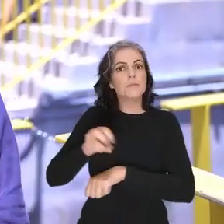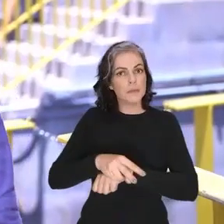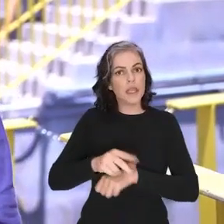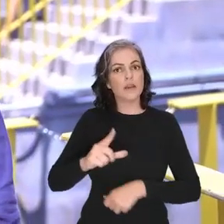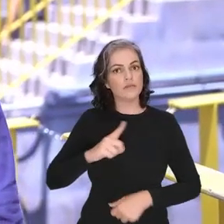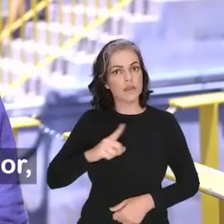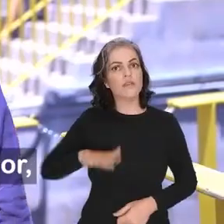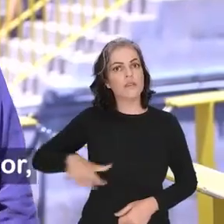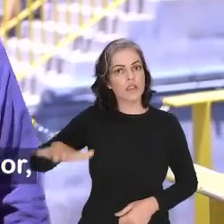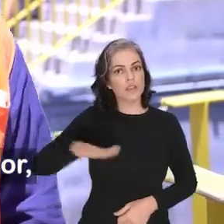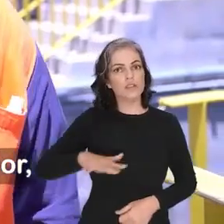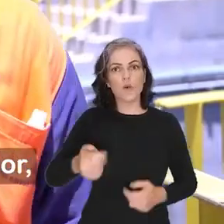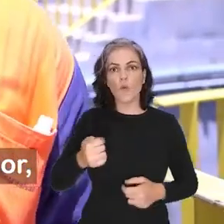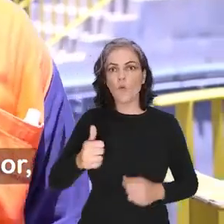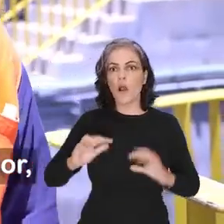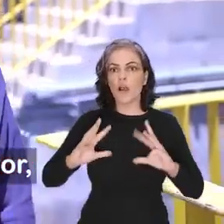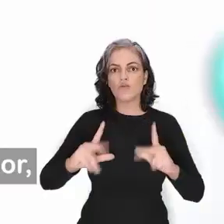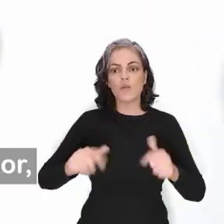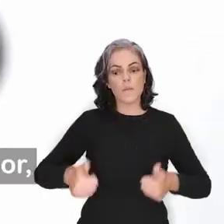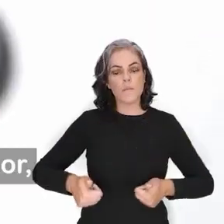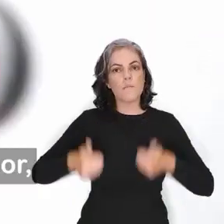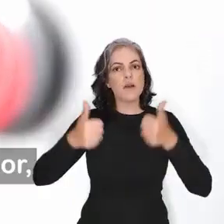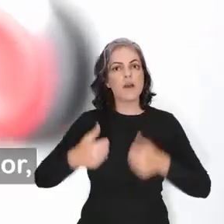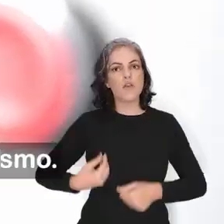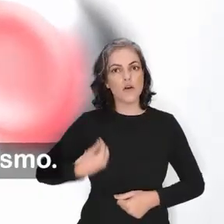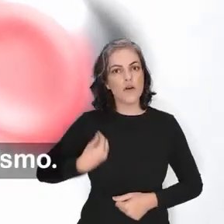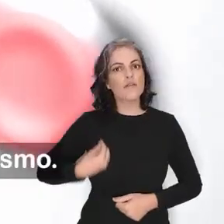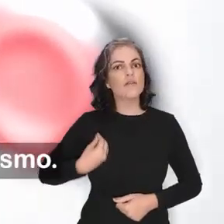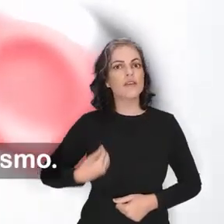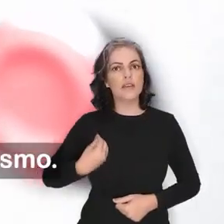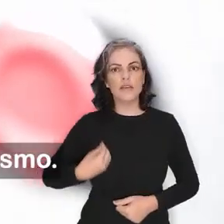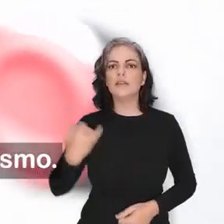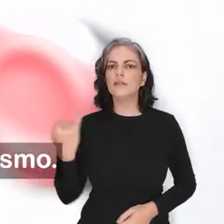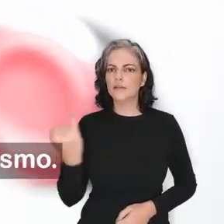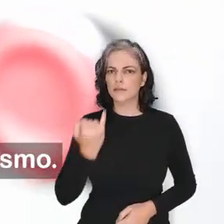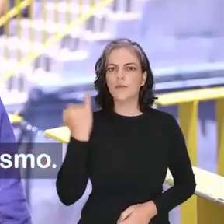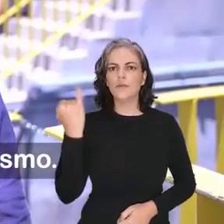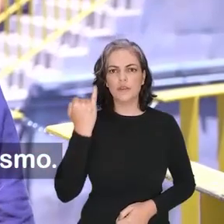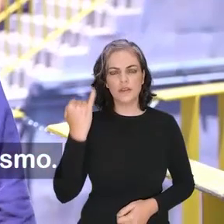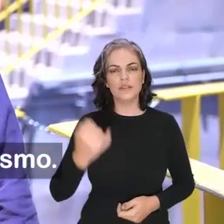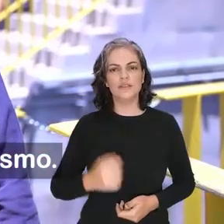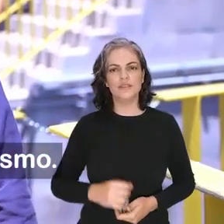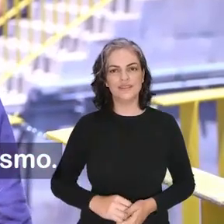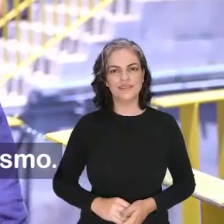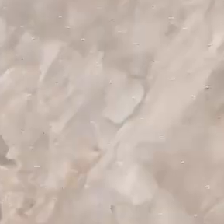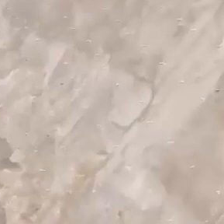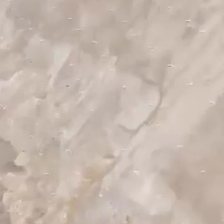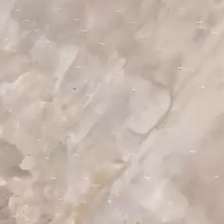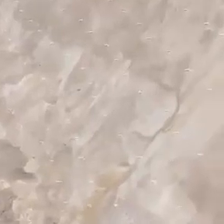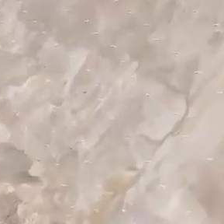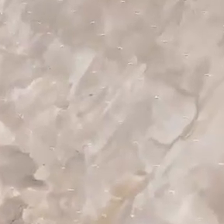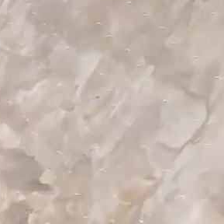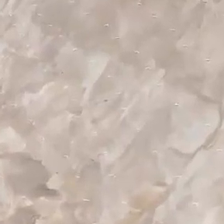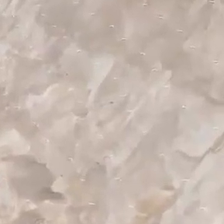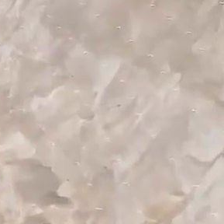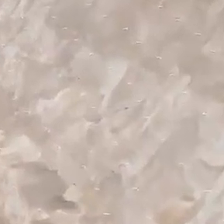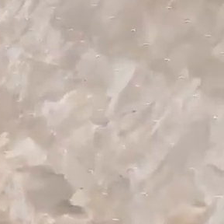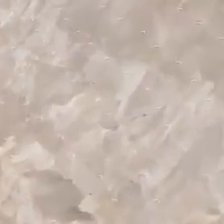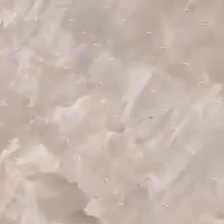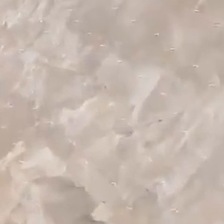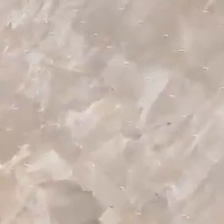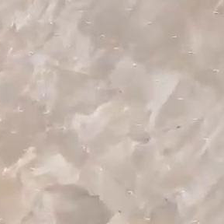Muito emprego para a região, quase todo mundo hoje tem uma vida melhor, qualidade de vida bem melhor, muito importante mesmo.